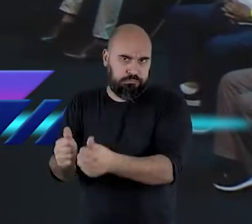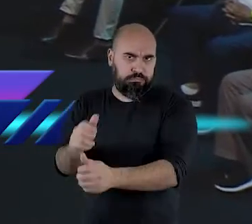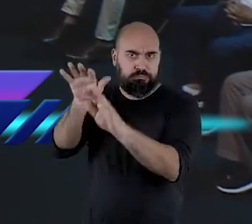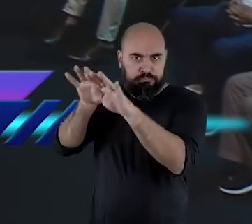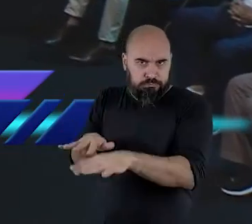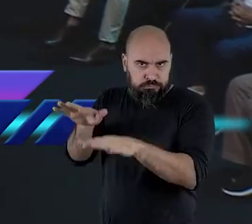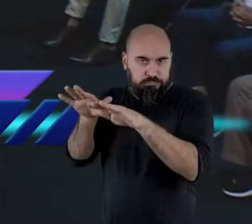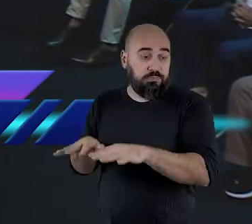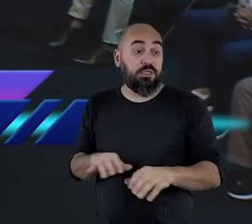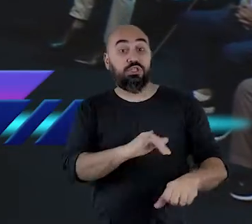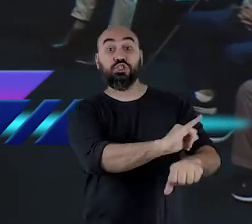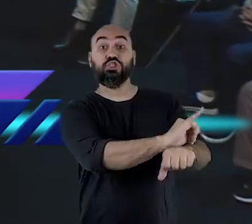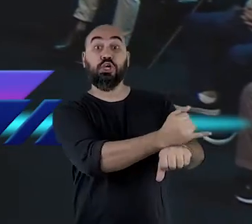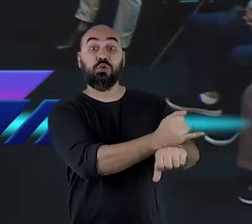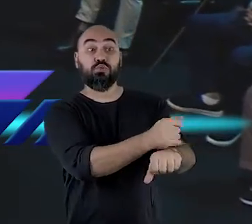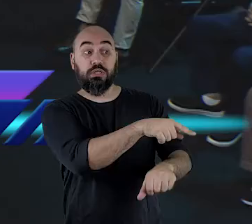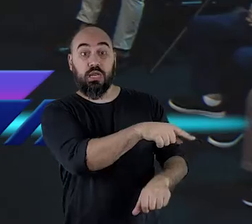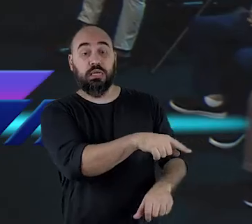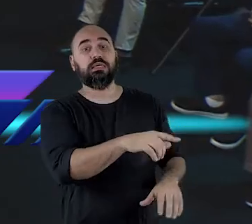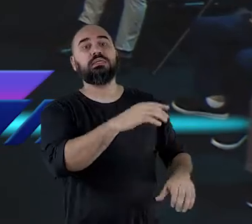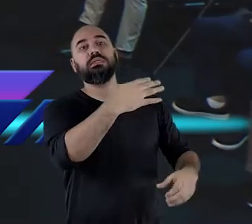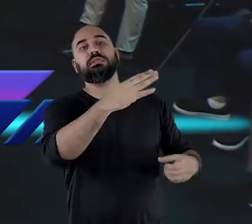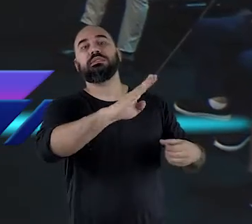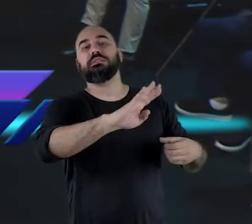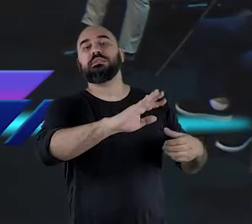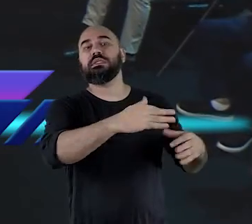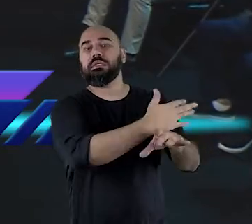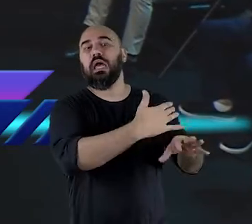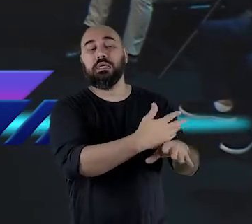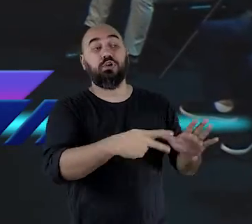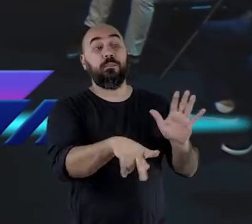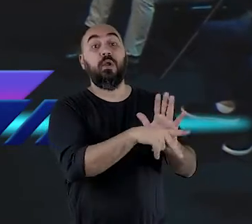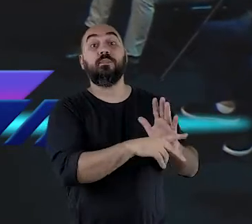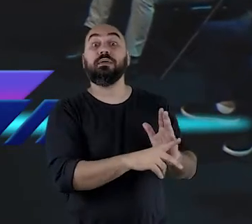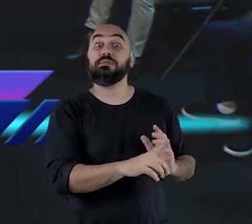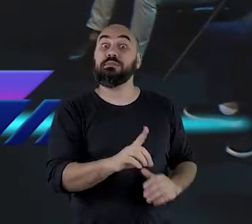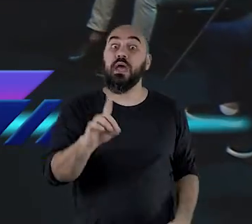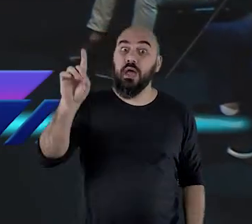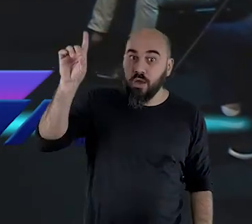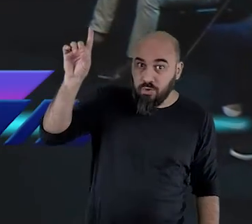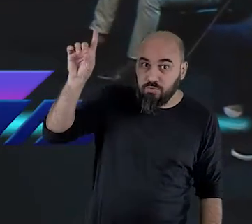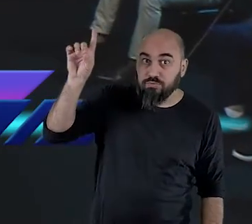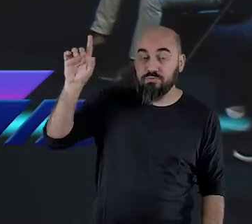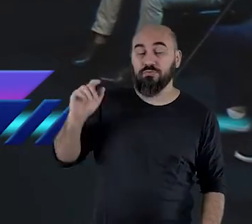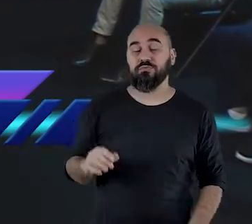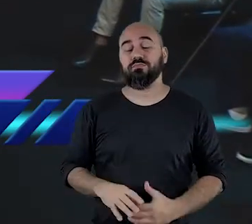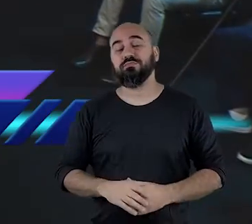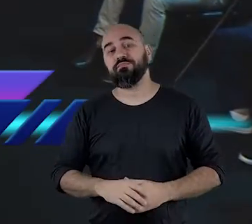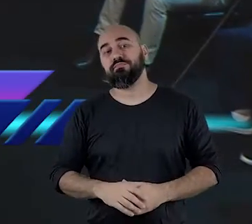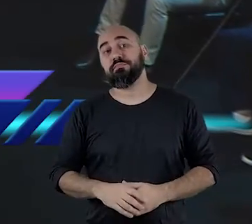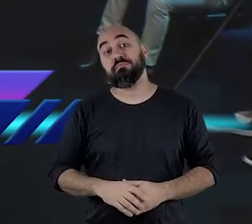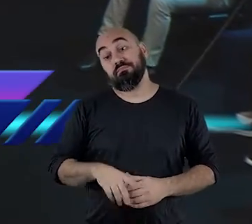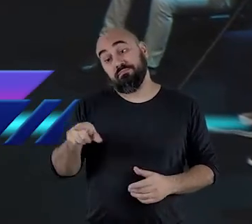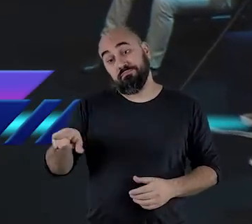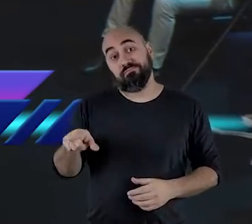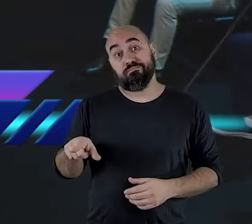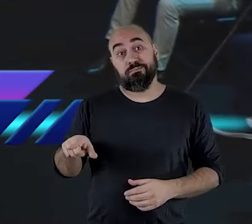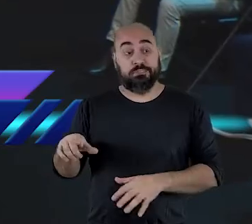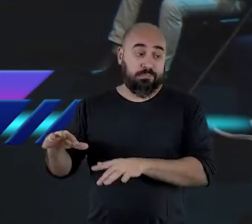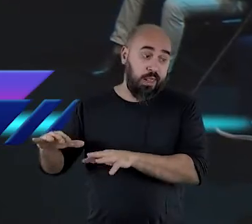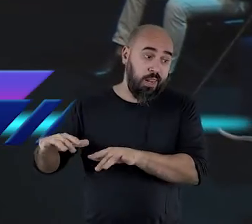Deus. O capítulo 1 trata de uma derrota enfrentada pelo povo de